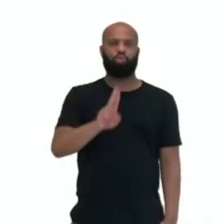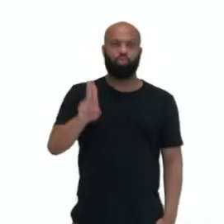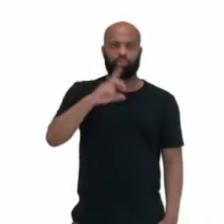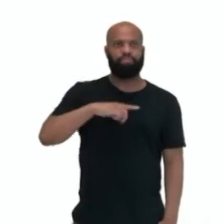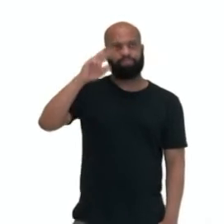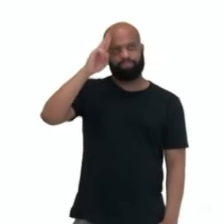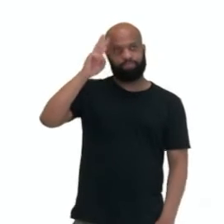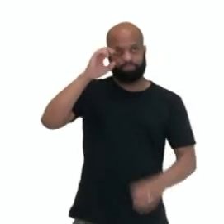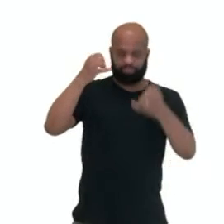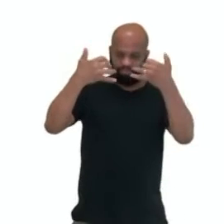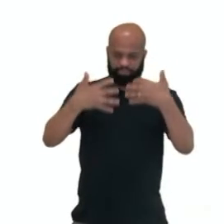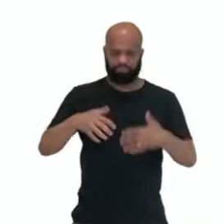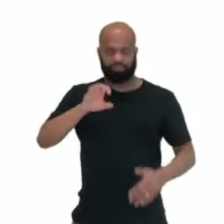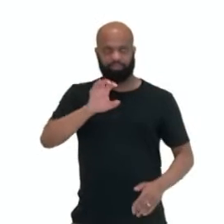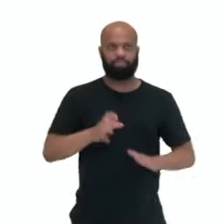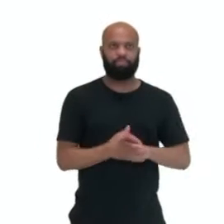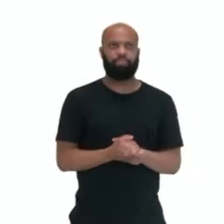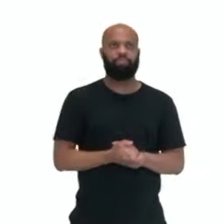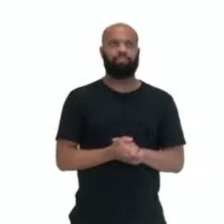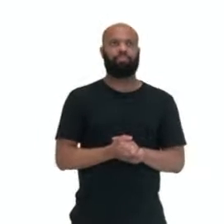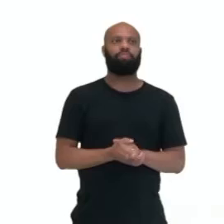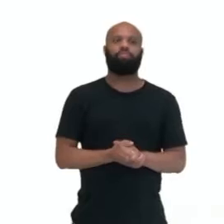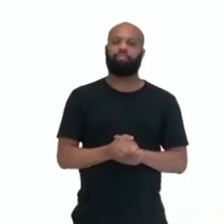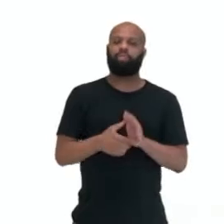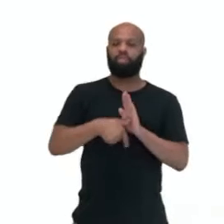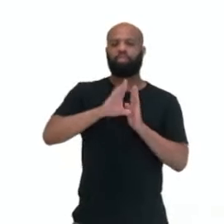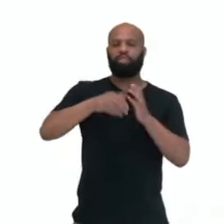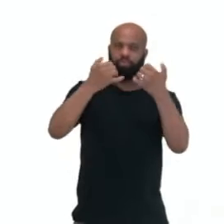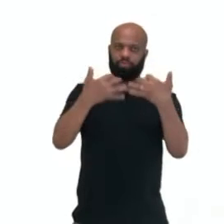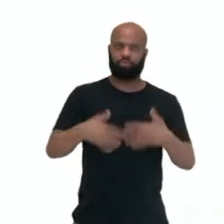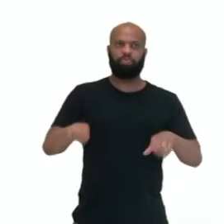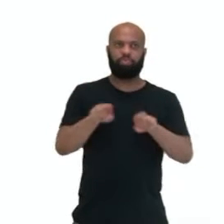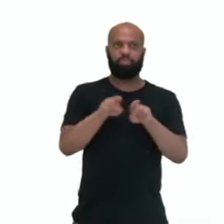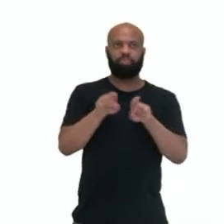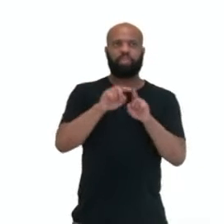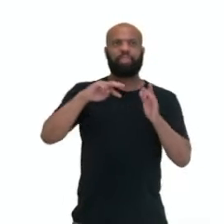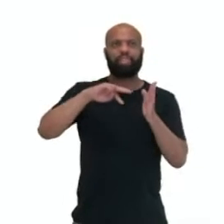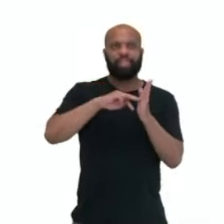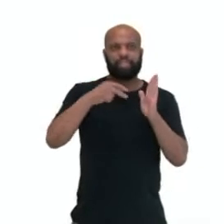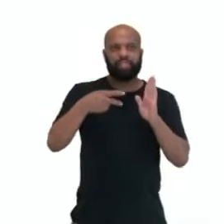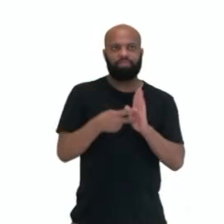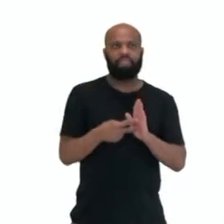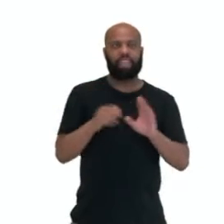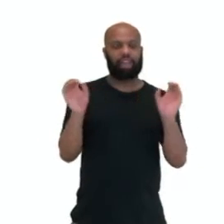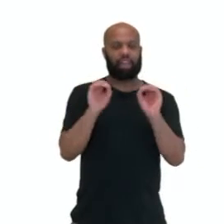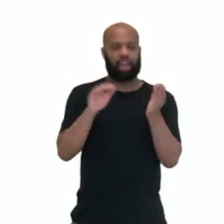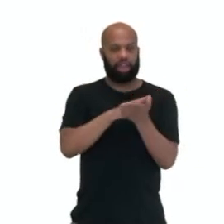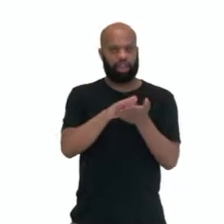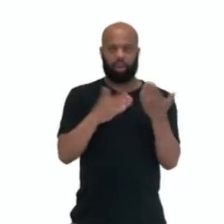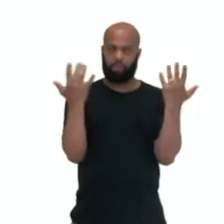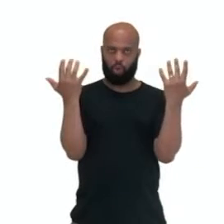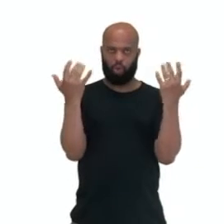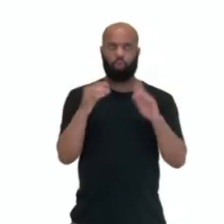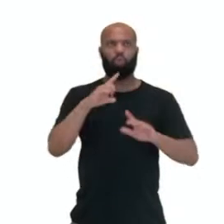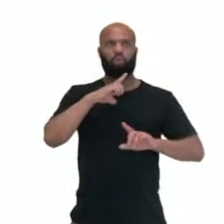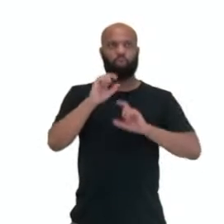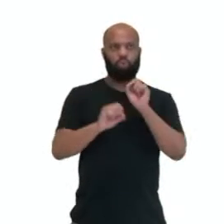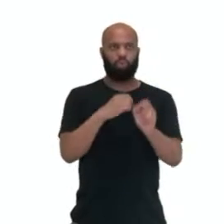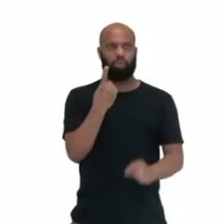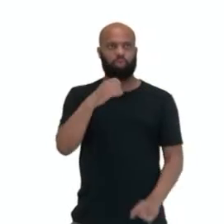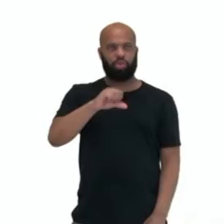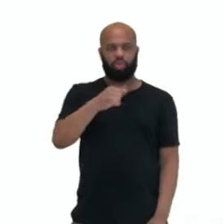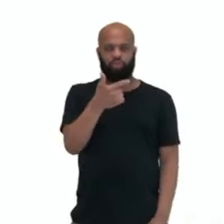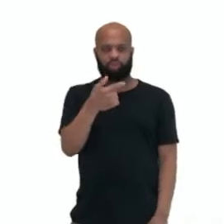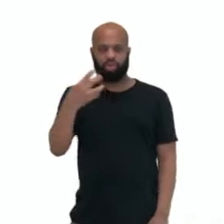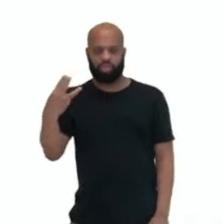para explicar. Como eu disse anteriormente, significa mãos vazias, e em 1923 o